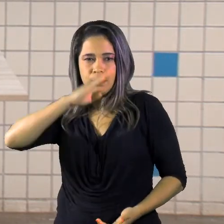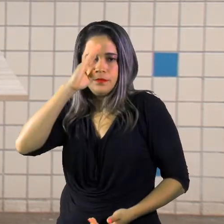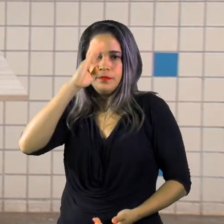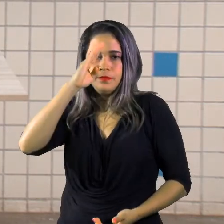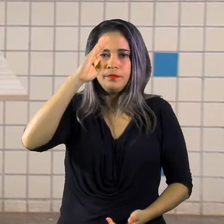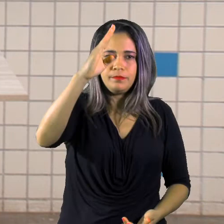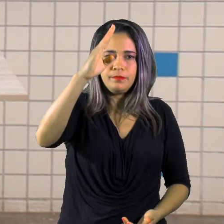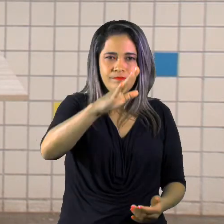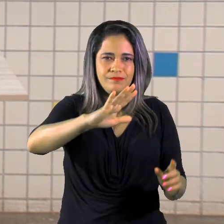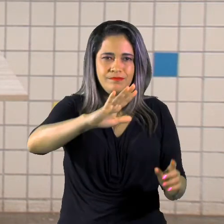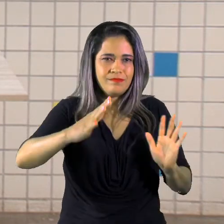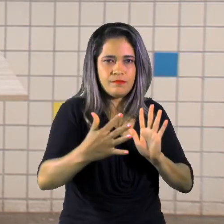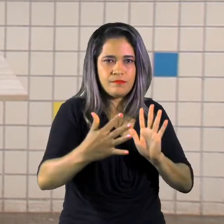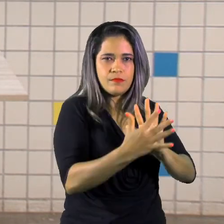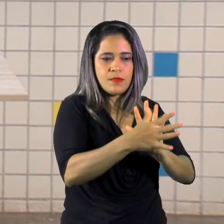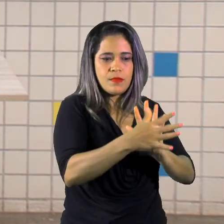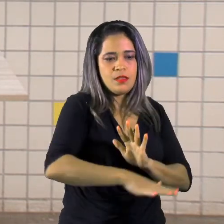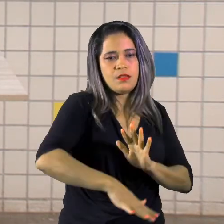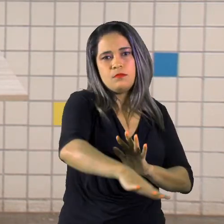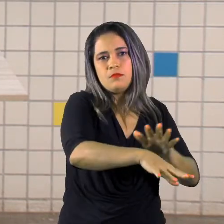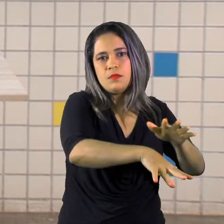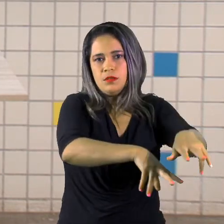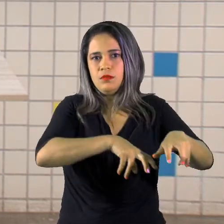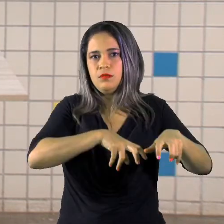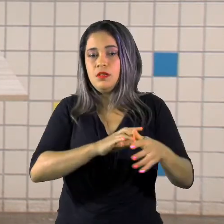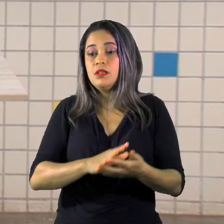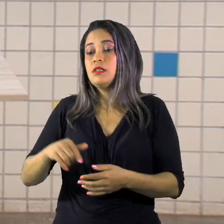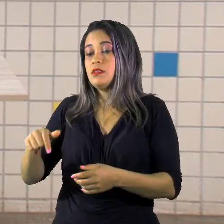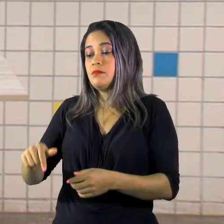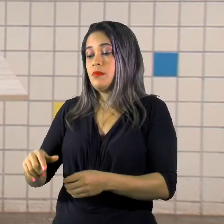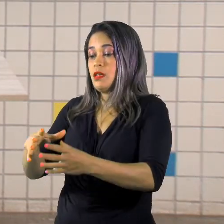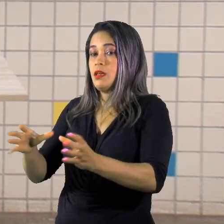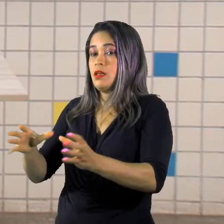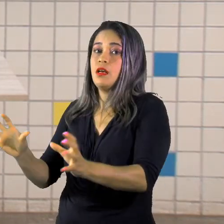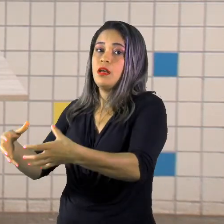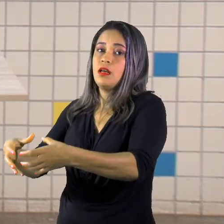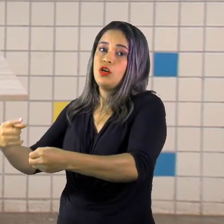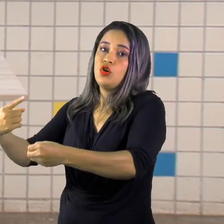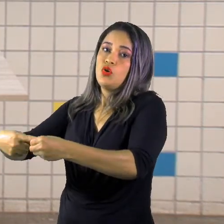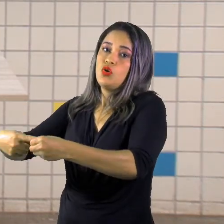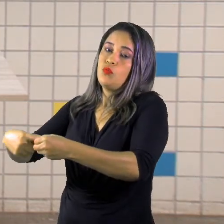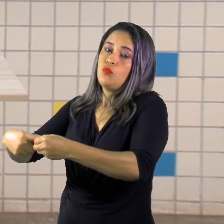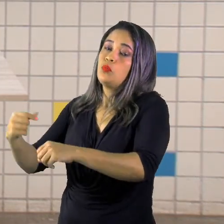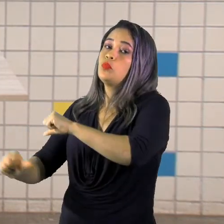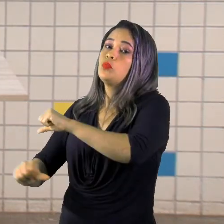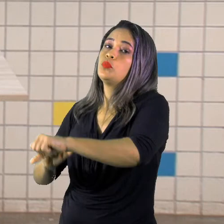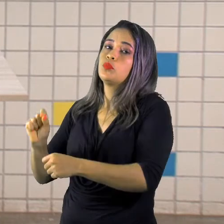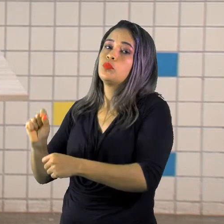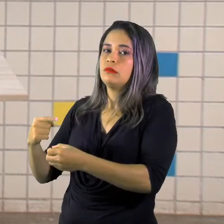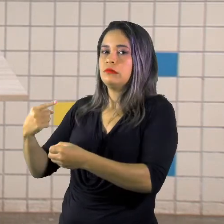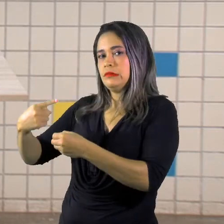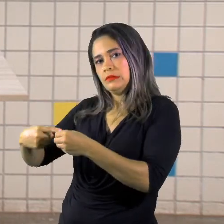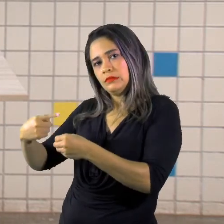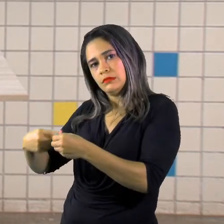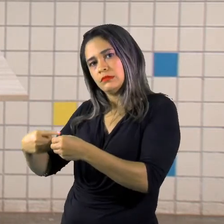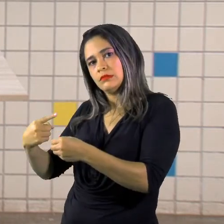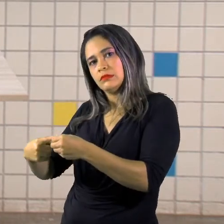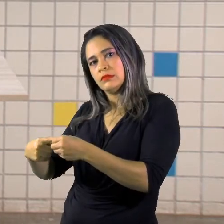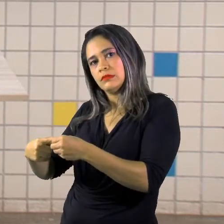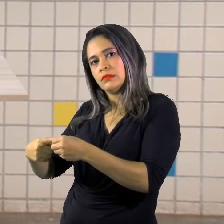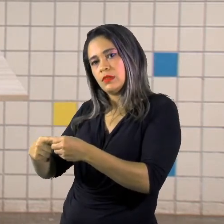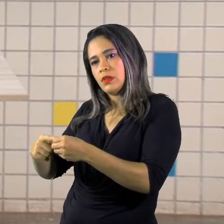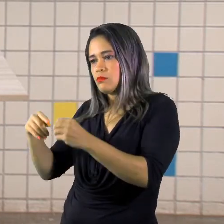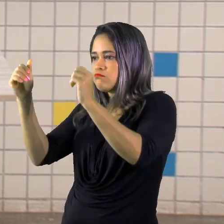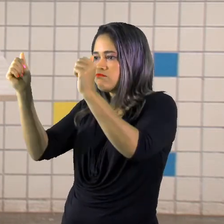esse impacto no espaço rural. Espaço urbano, o que modifica no espaço urbano? As cidades tomam forma